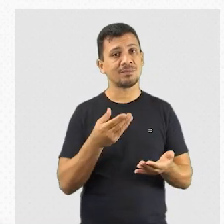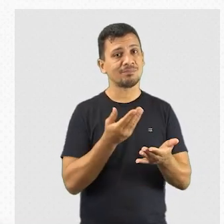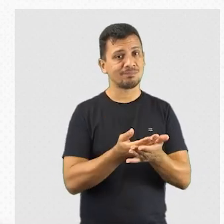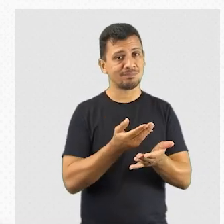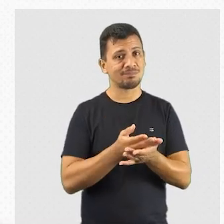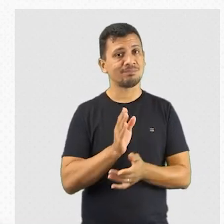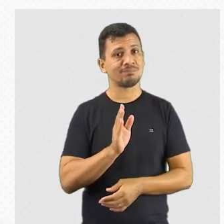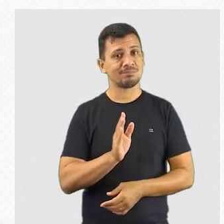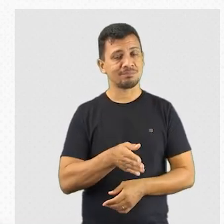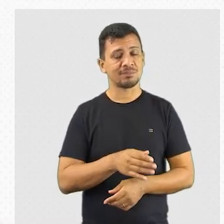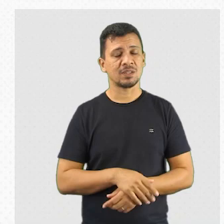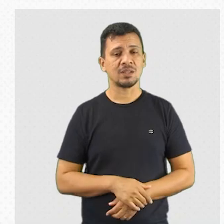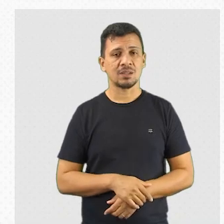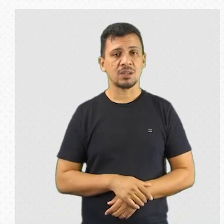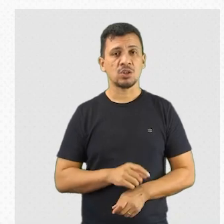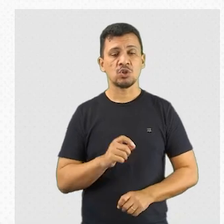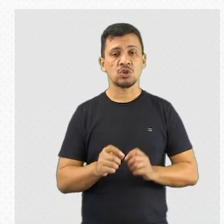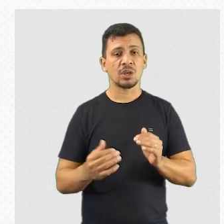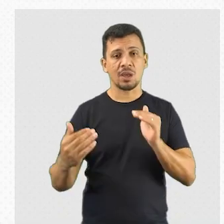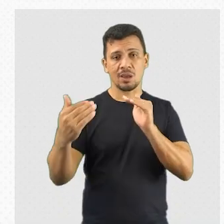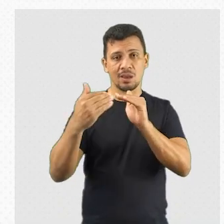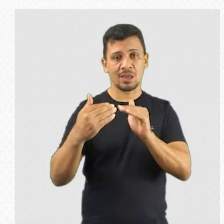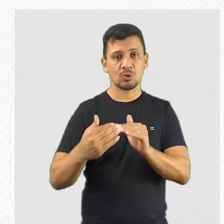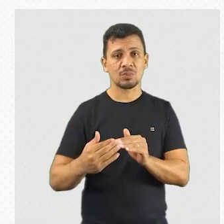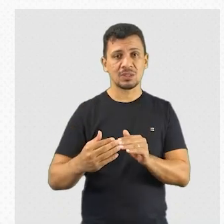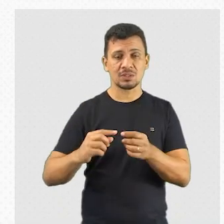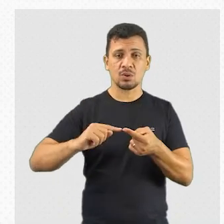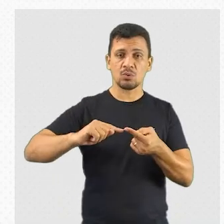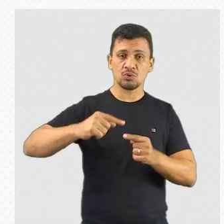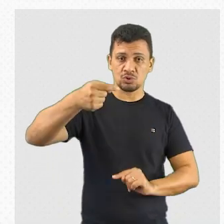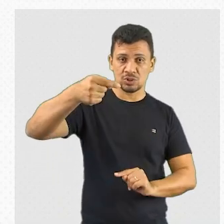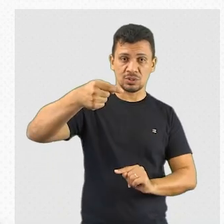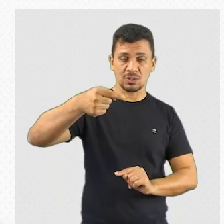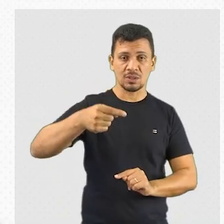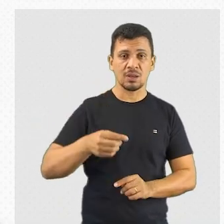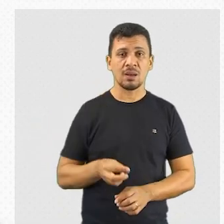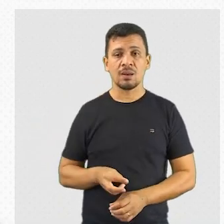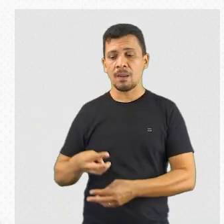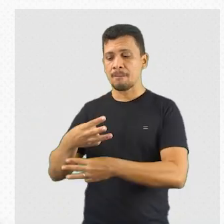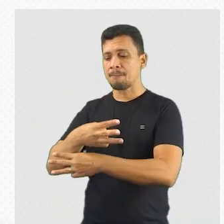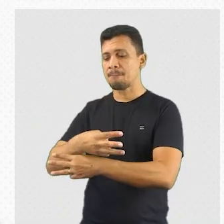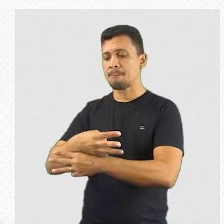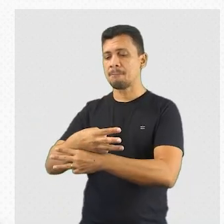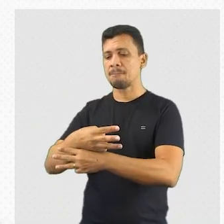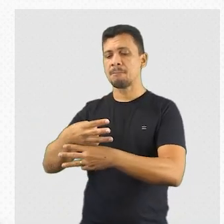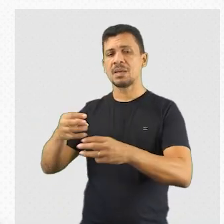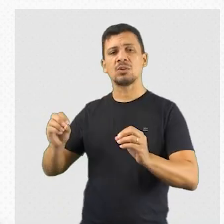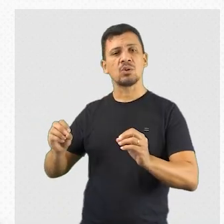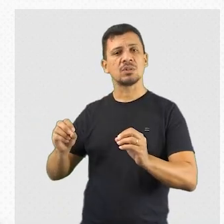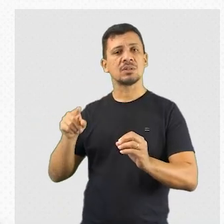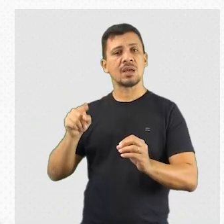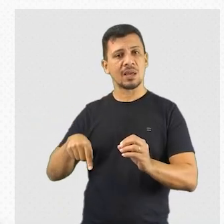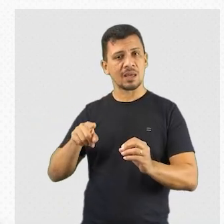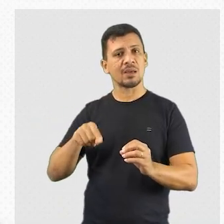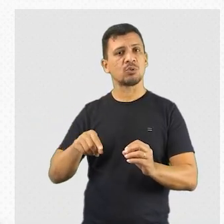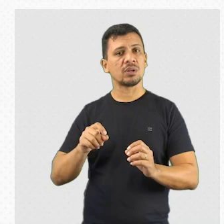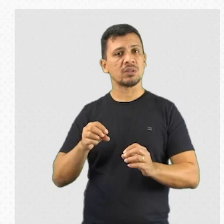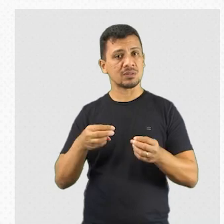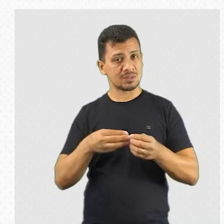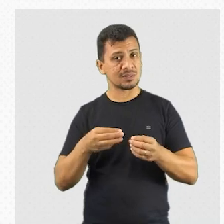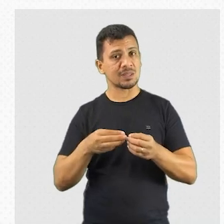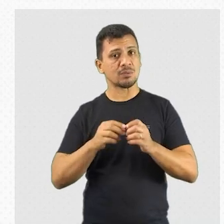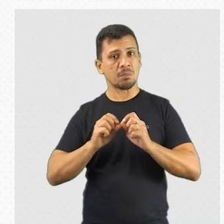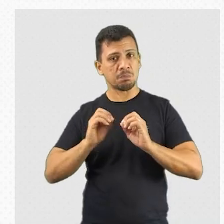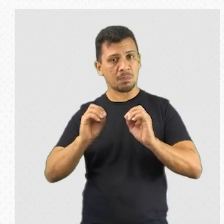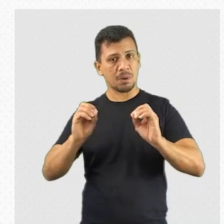aulas, quando a gente fala de recombinação gênica, que a mitose, ela é um processo de reprodução celular, sim, mas ela não está relacionada